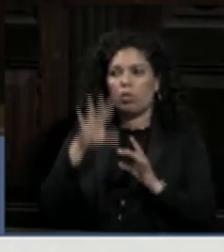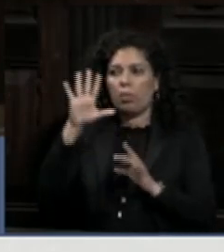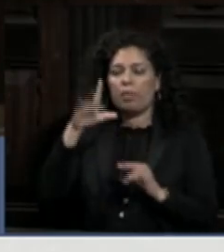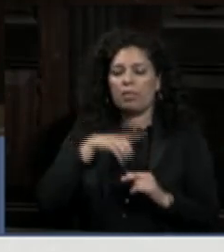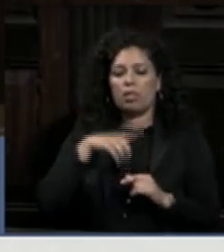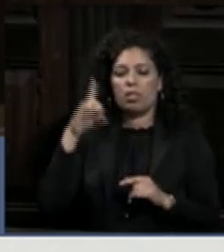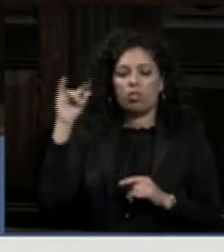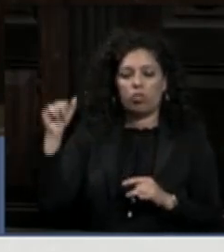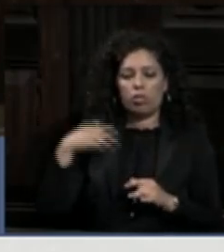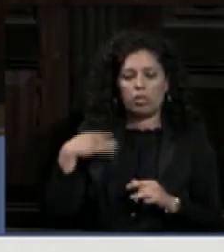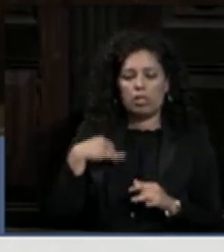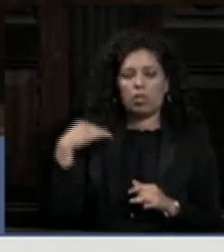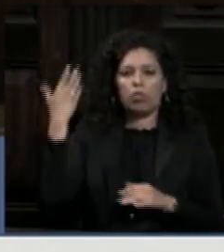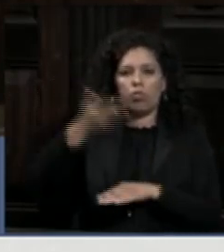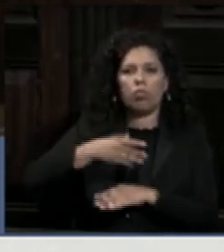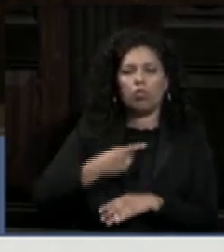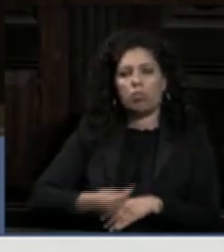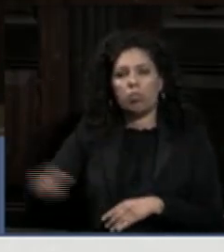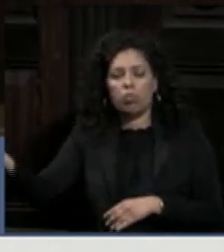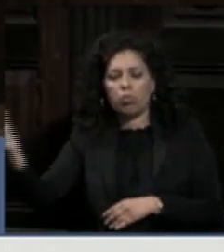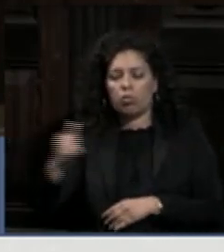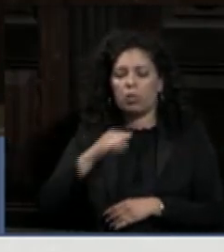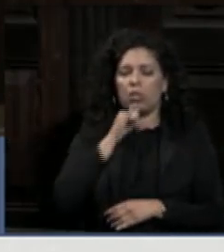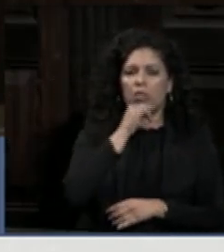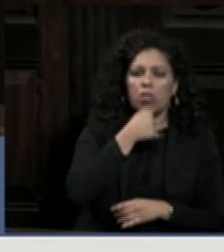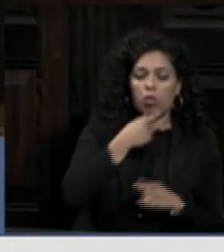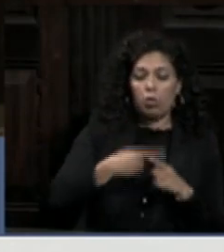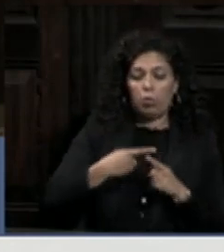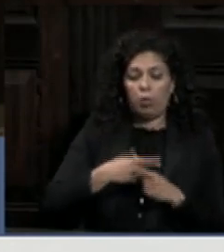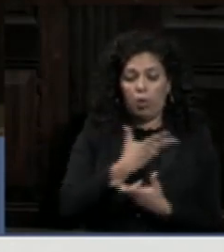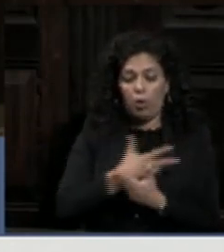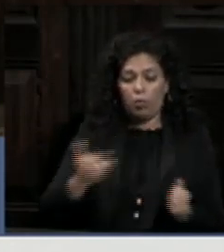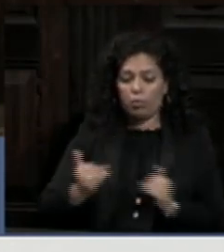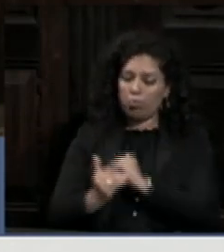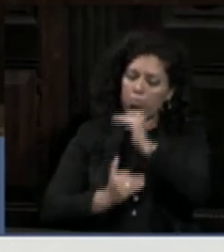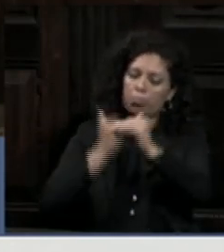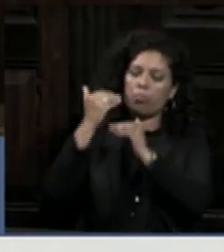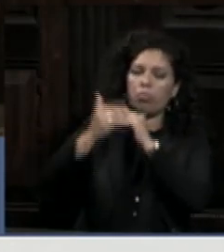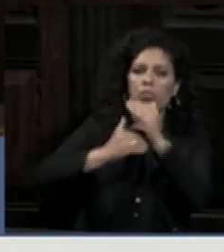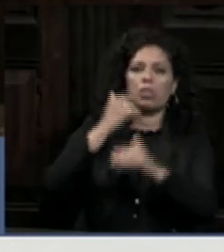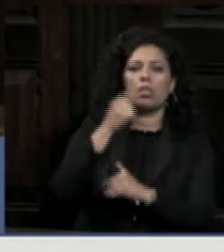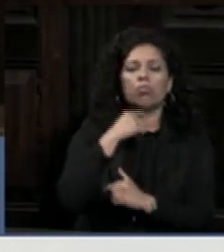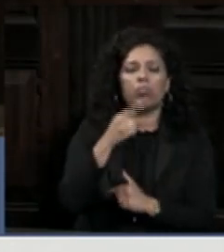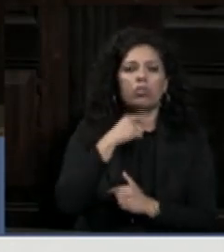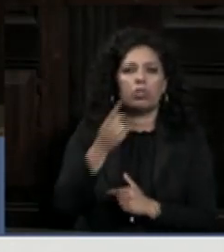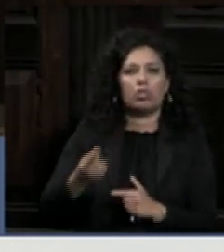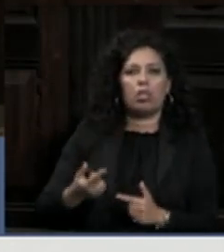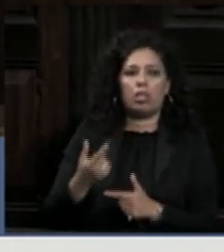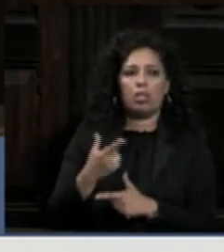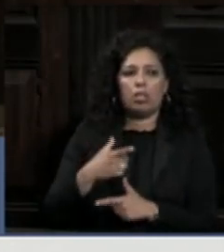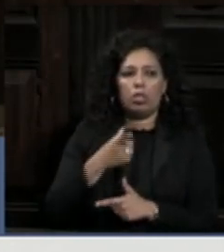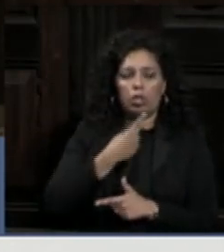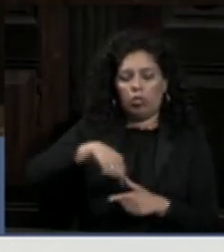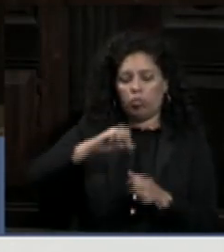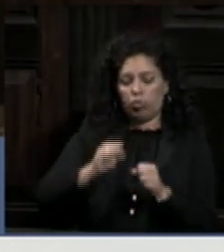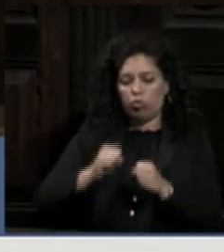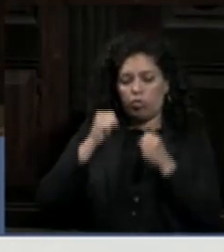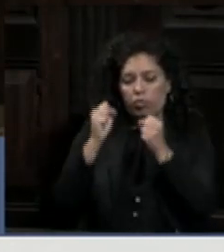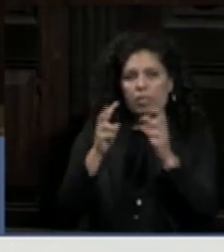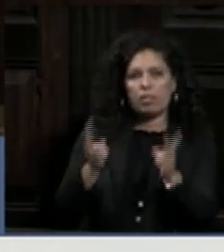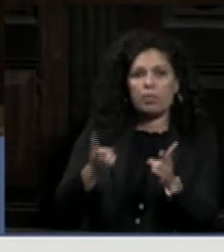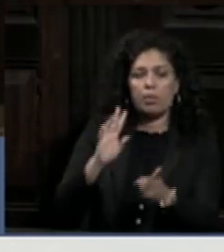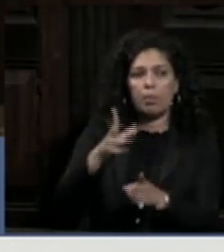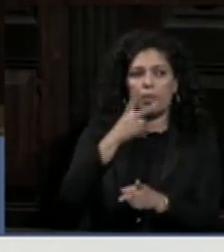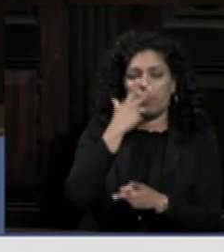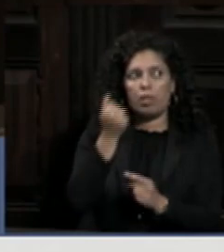deputado fico entristecido que a gente não prospera tantas vezes as nossas ações elas verdadeiramente no são josé